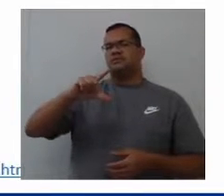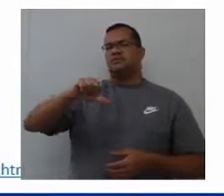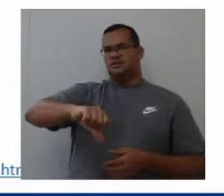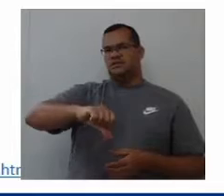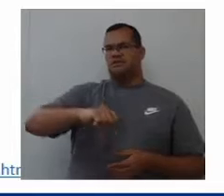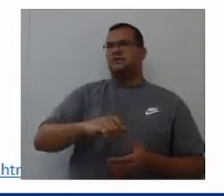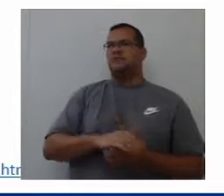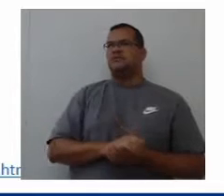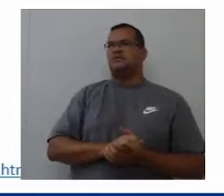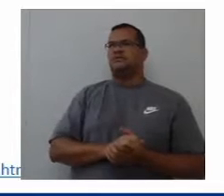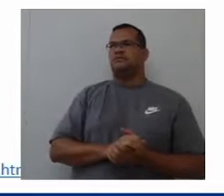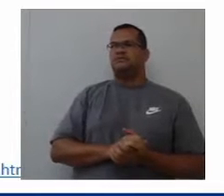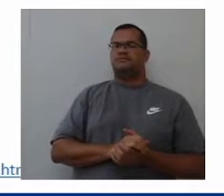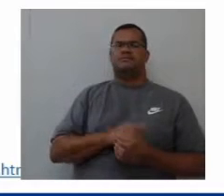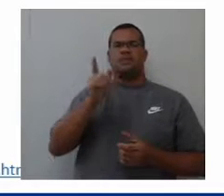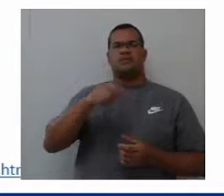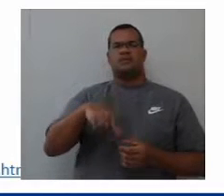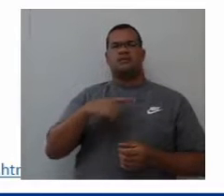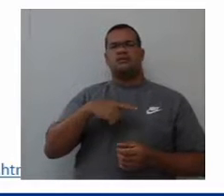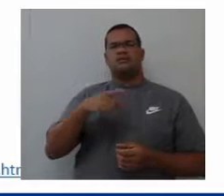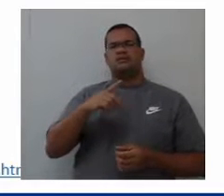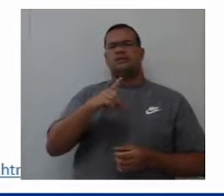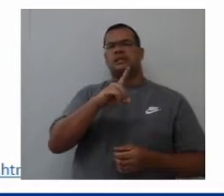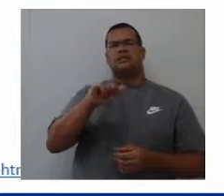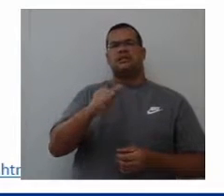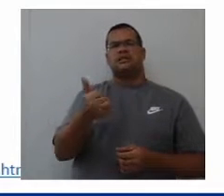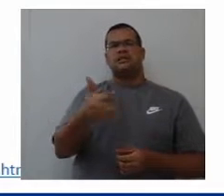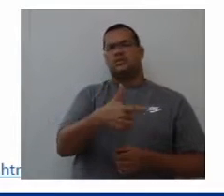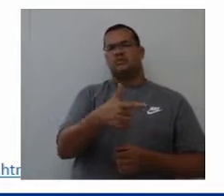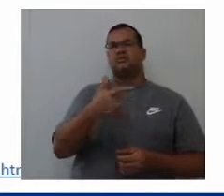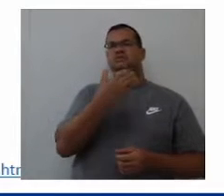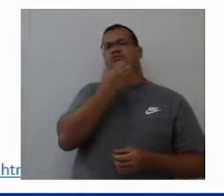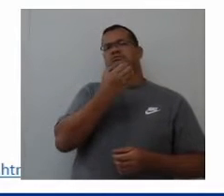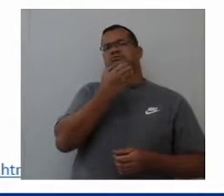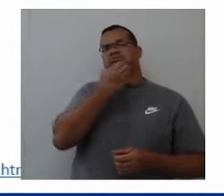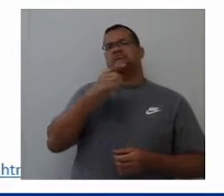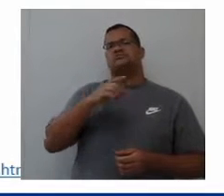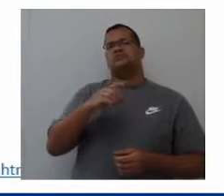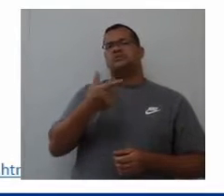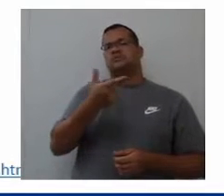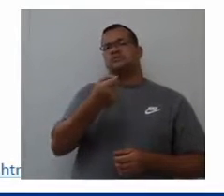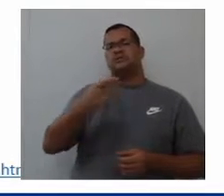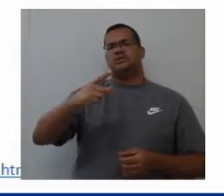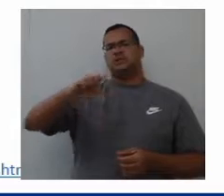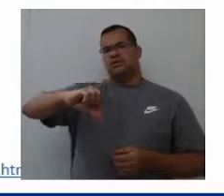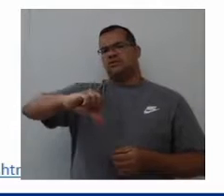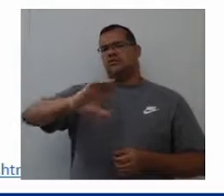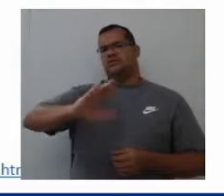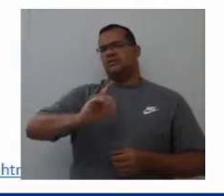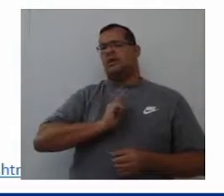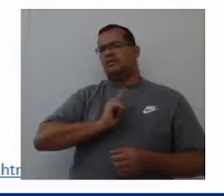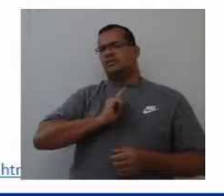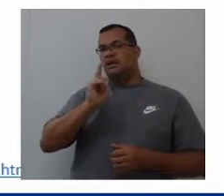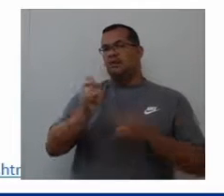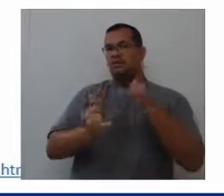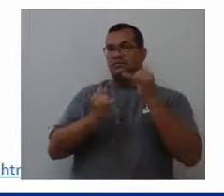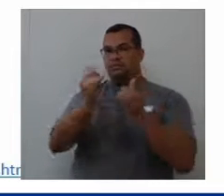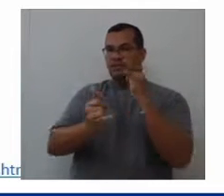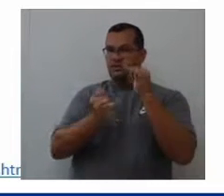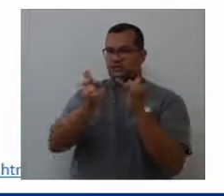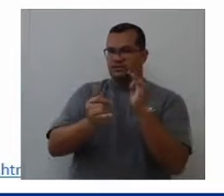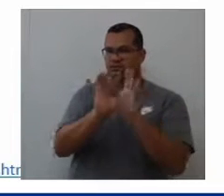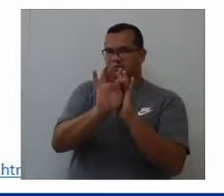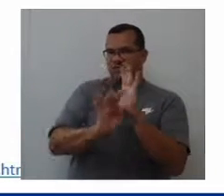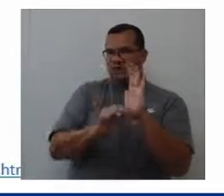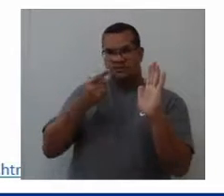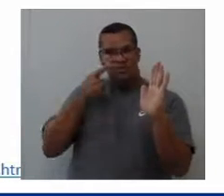dia 12/12 de 2019. E a gente tem as seguintes informações no